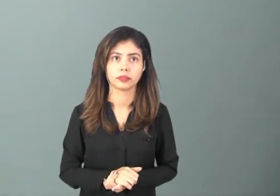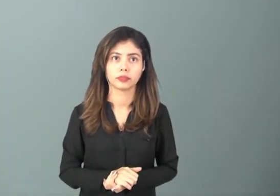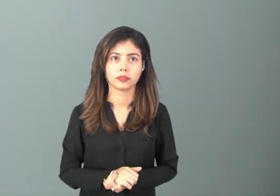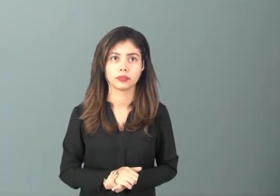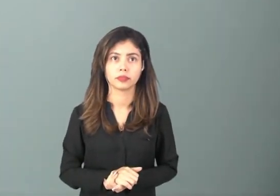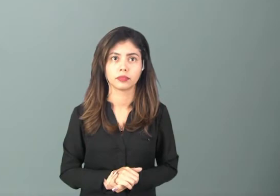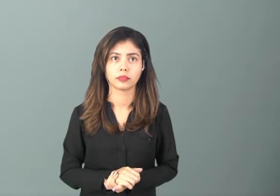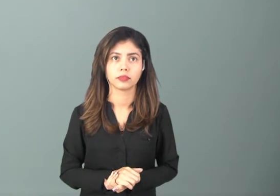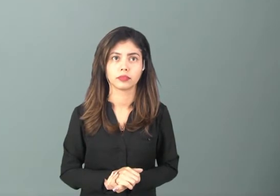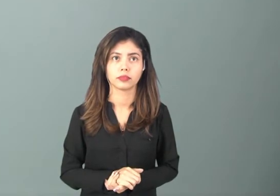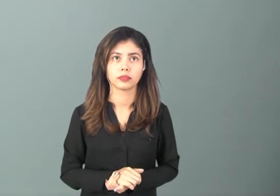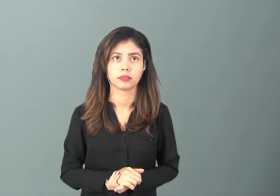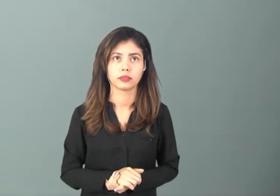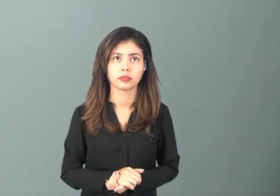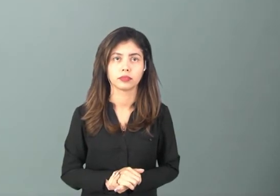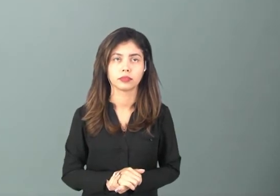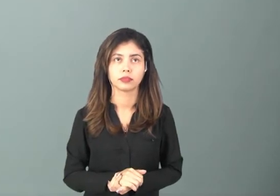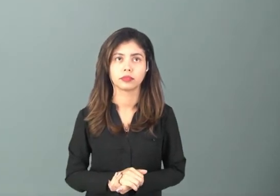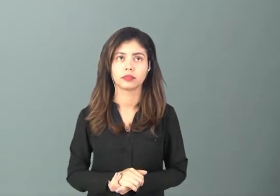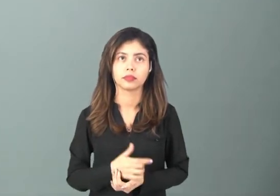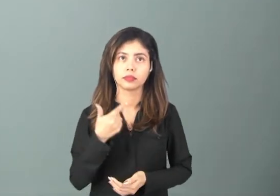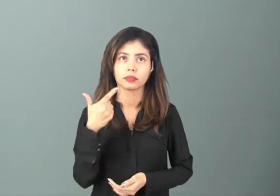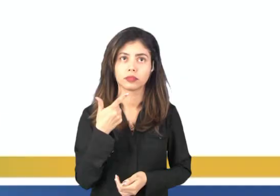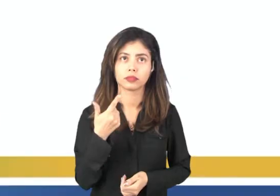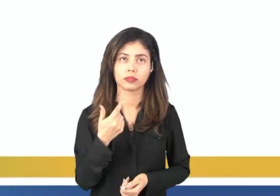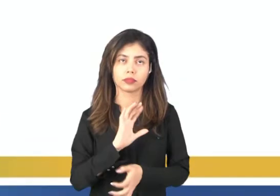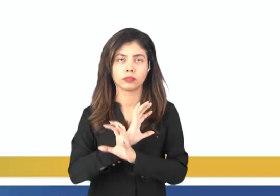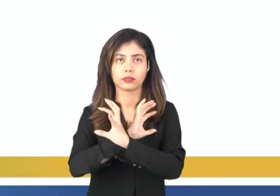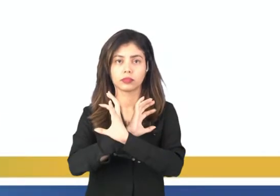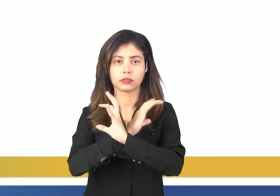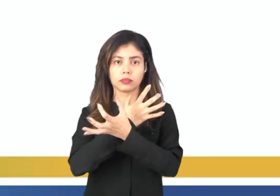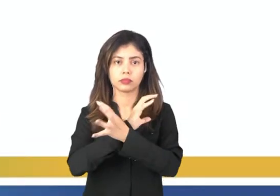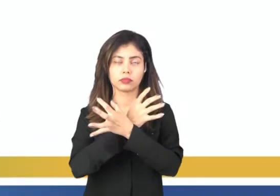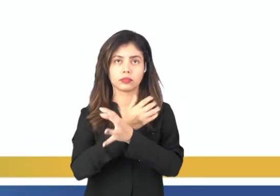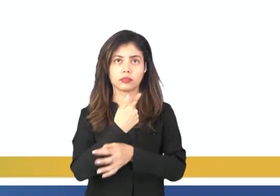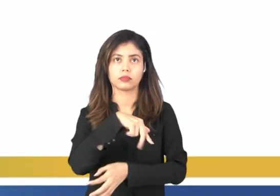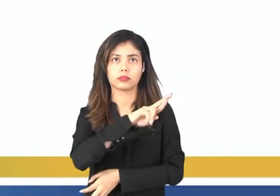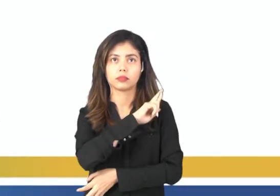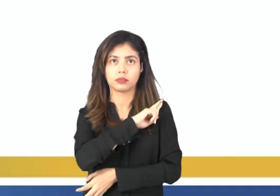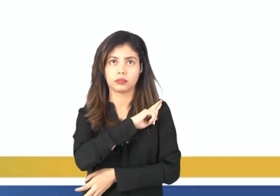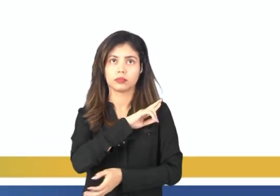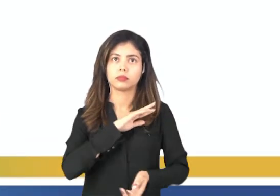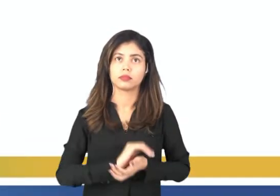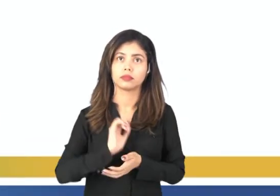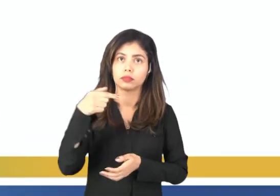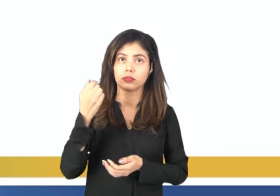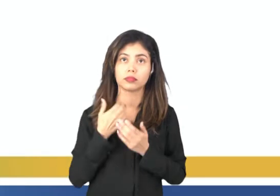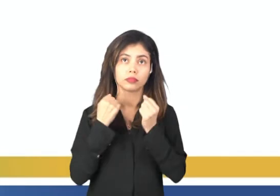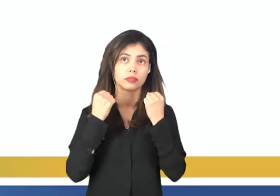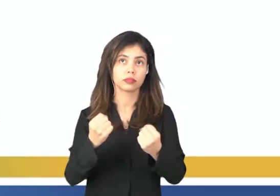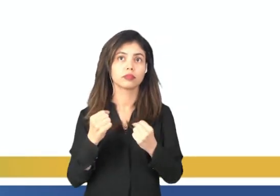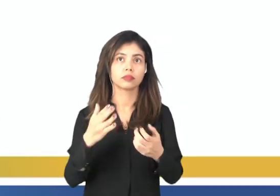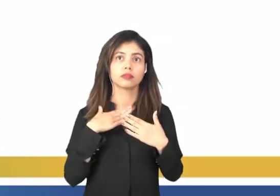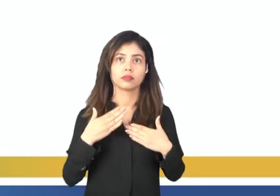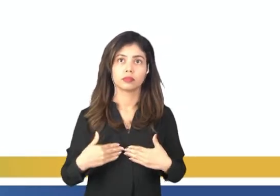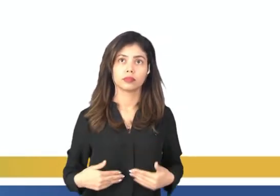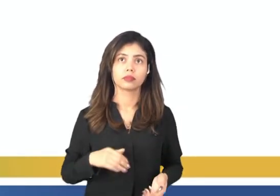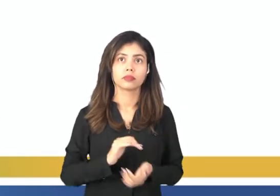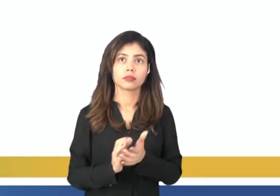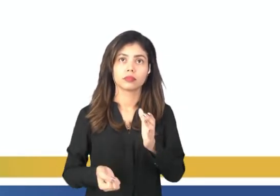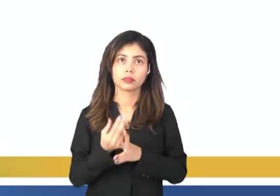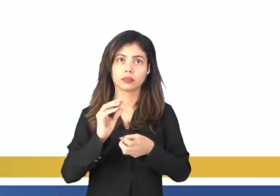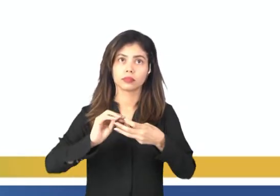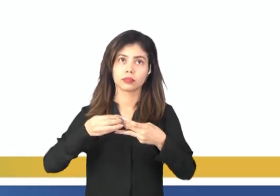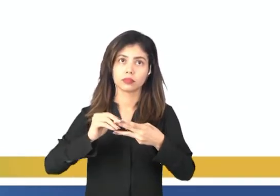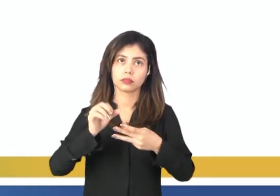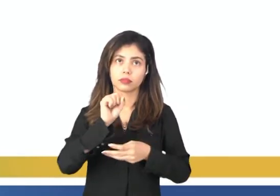Oi e aí na questão dois nós estamos a seguinte os ossos são responsáveis além da sustentação do corpo